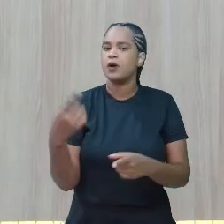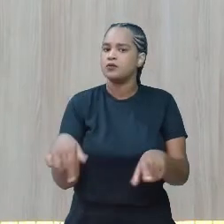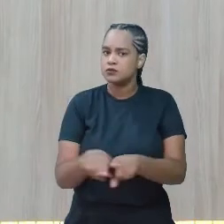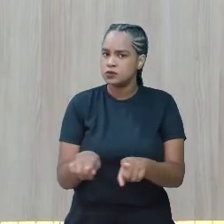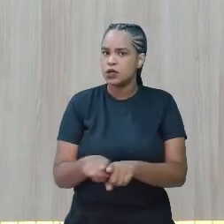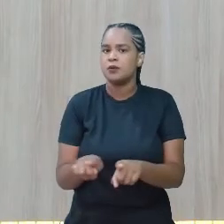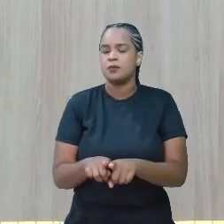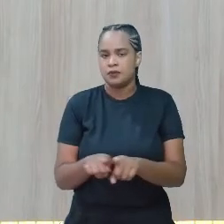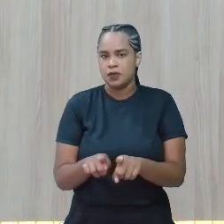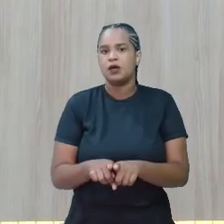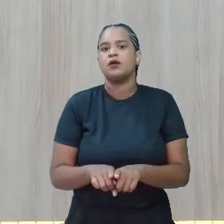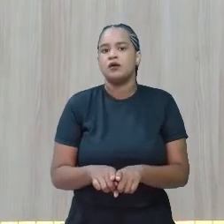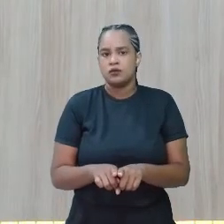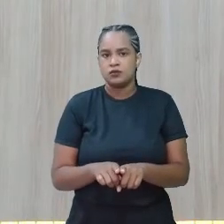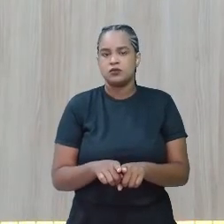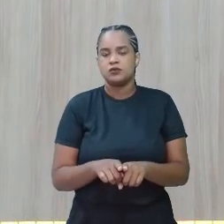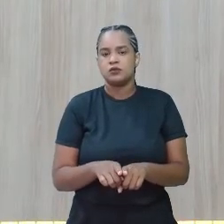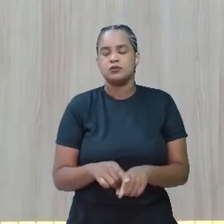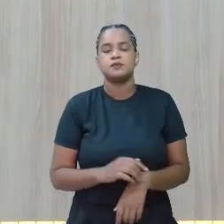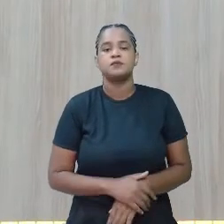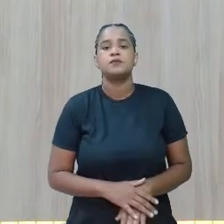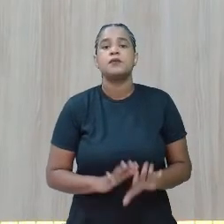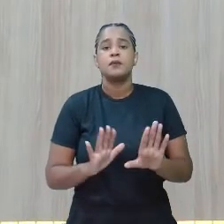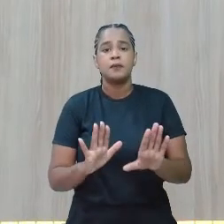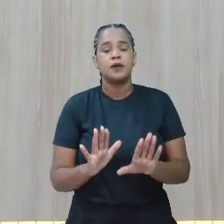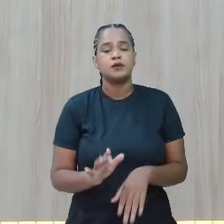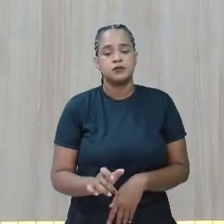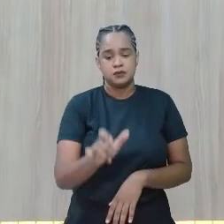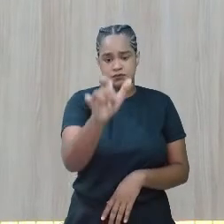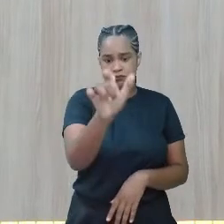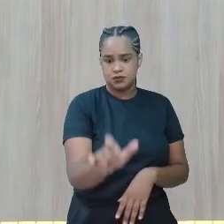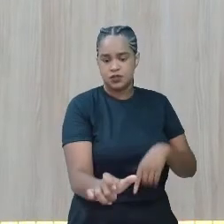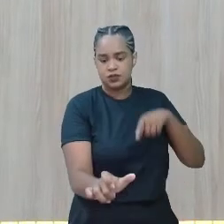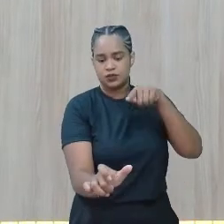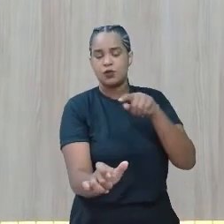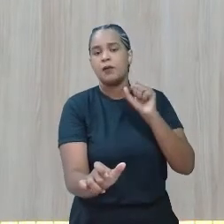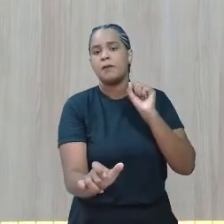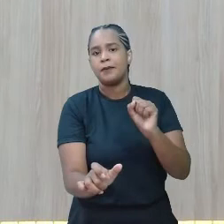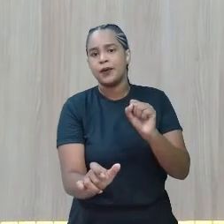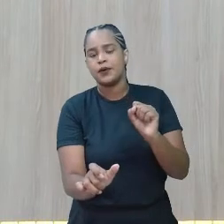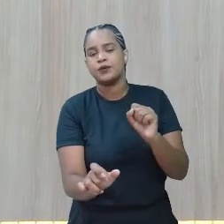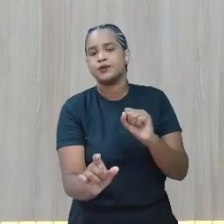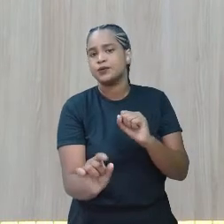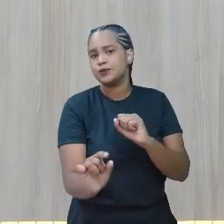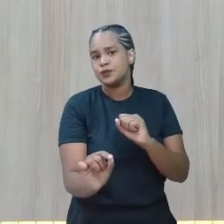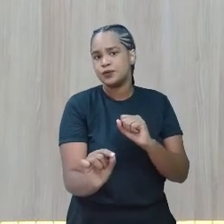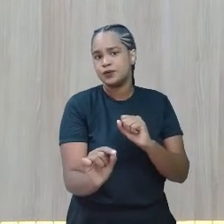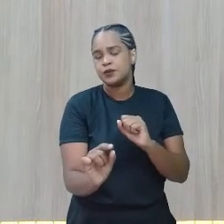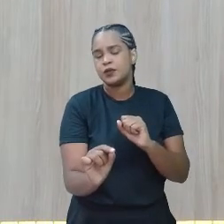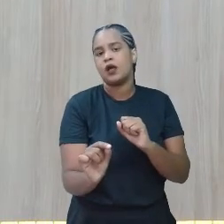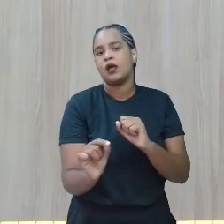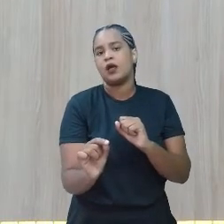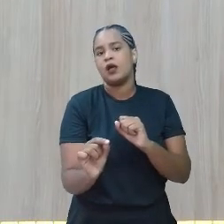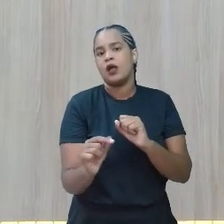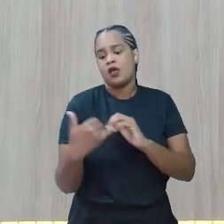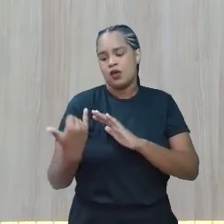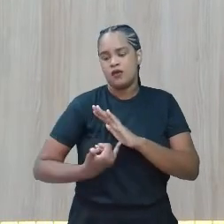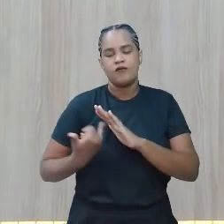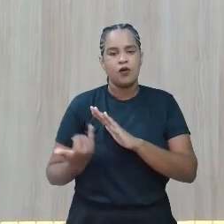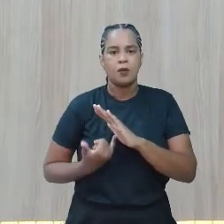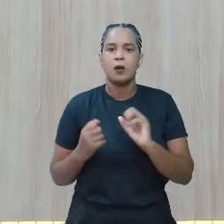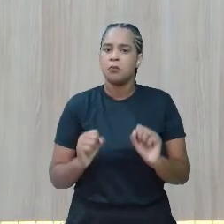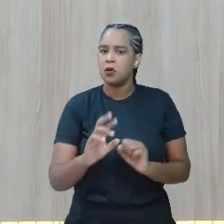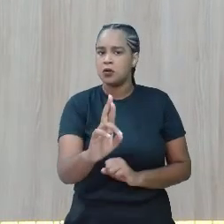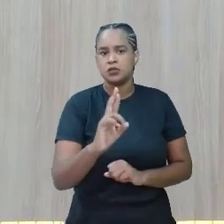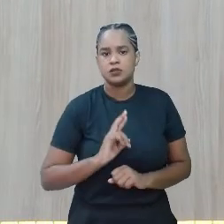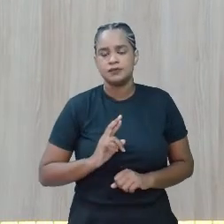fazer uso da norma culta, mas o entrevistado, ele pode também usar a linguagem coloquial